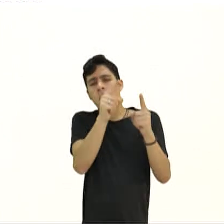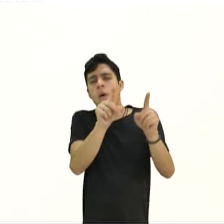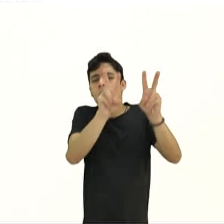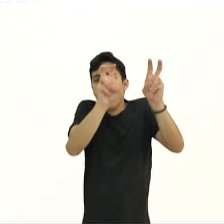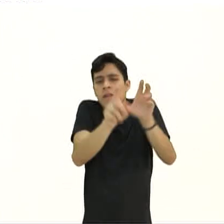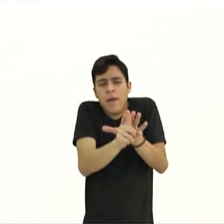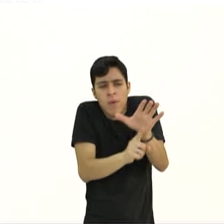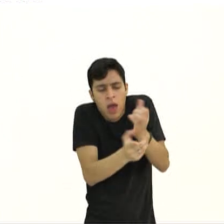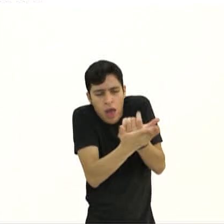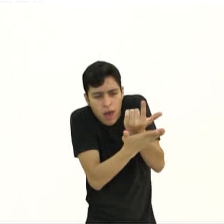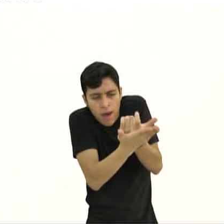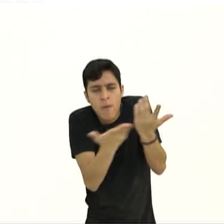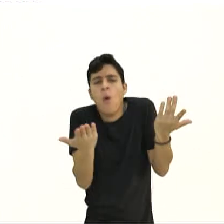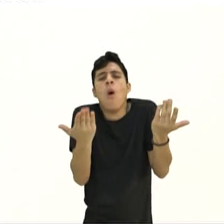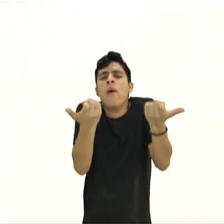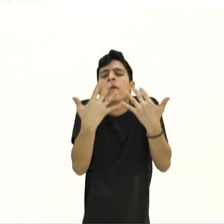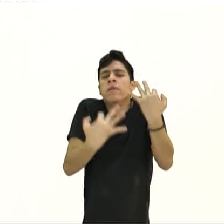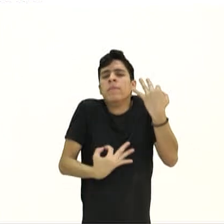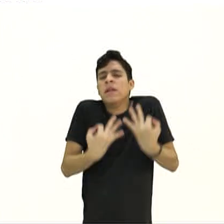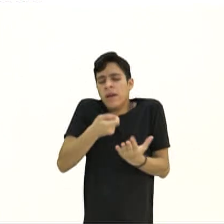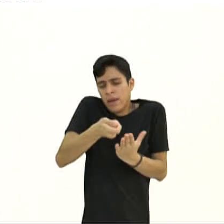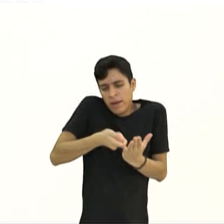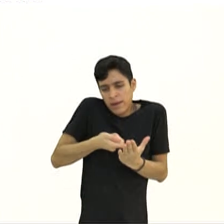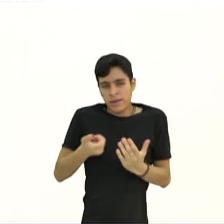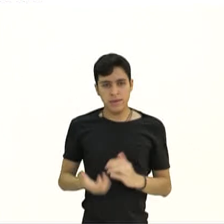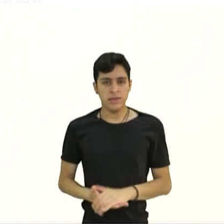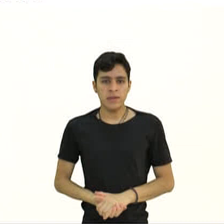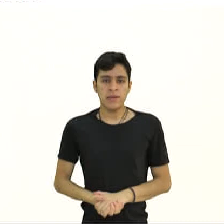consumismo. Justifique.